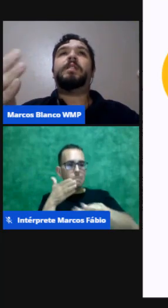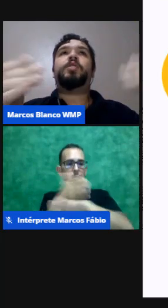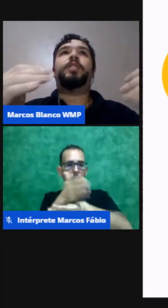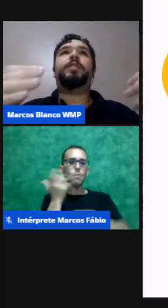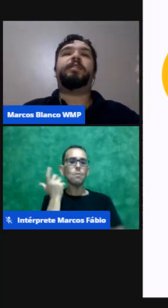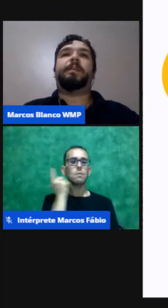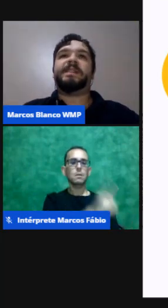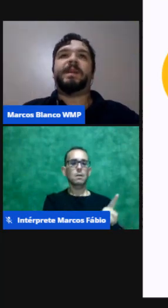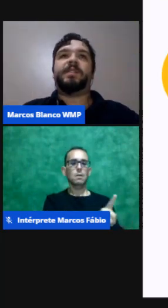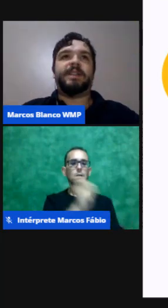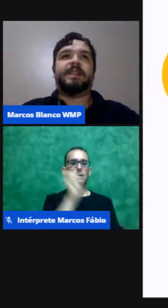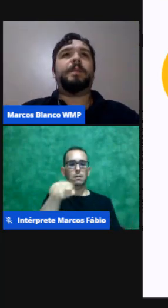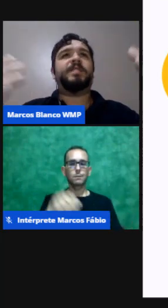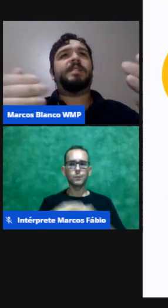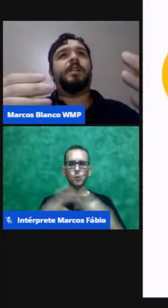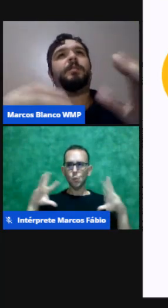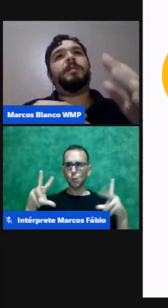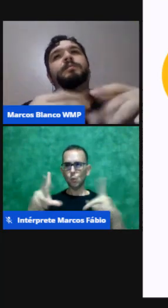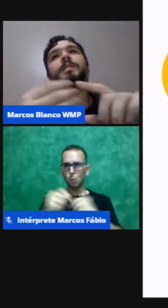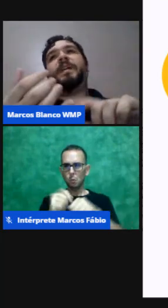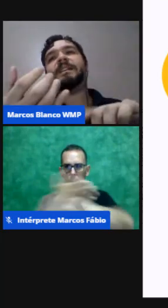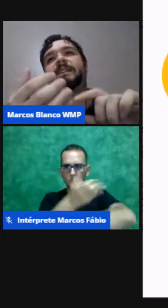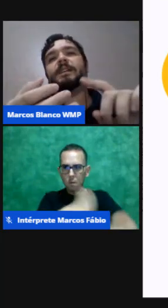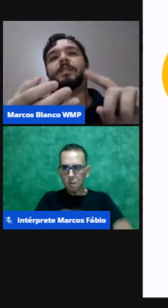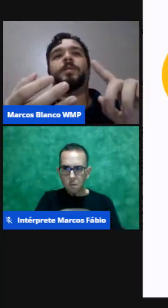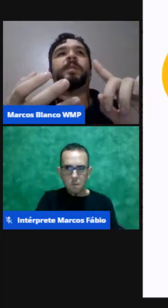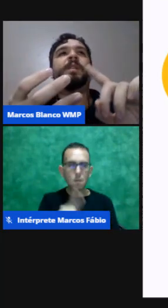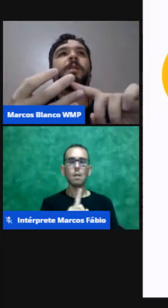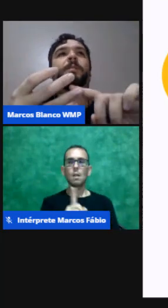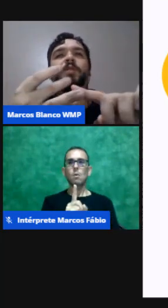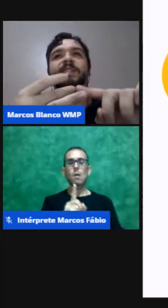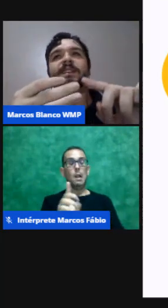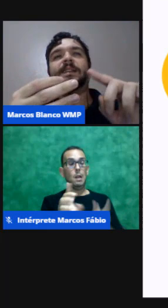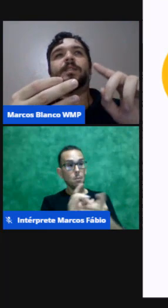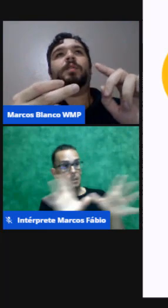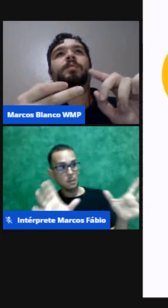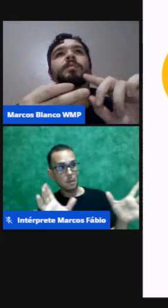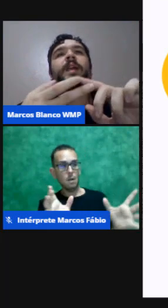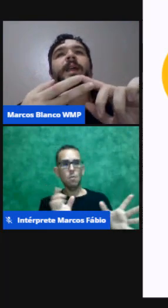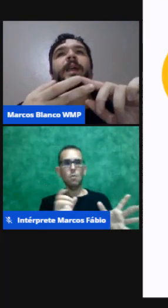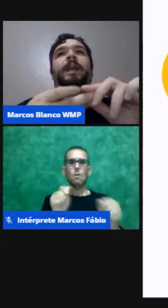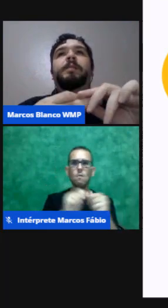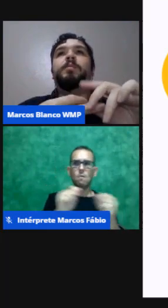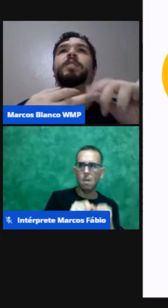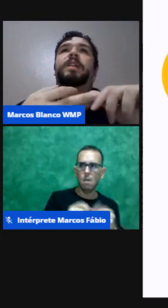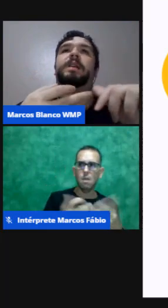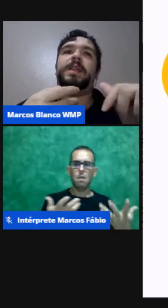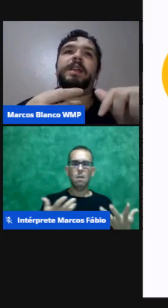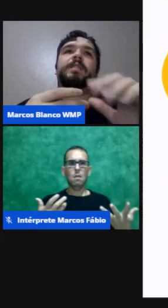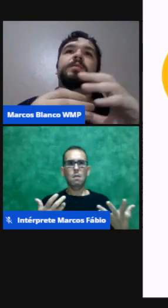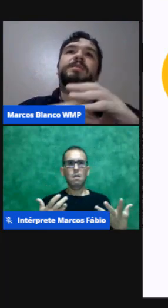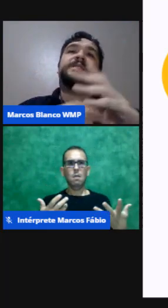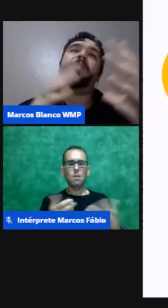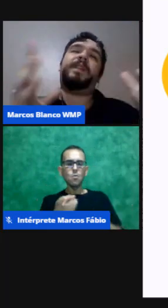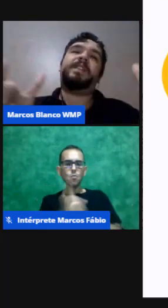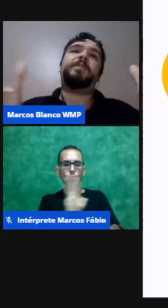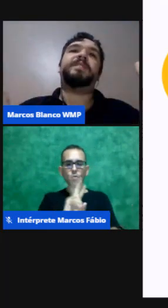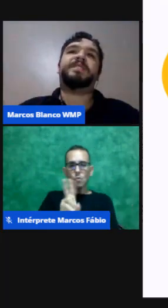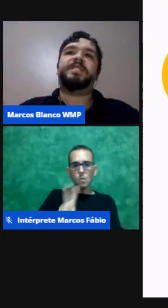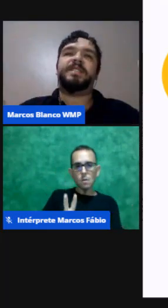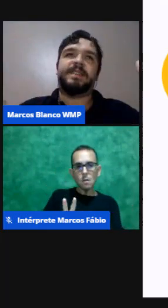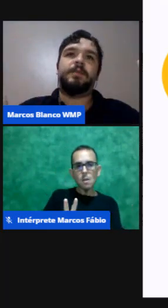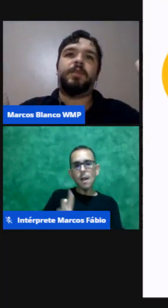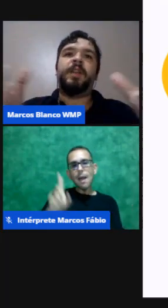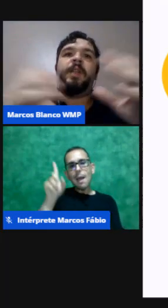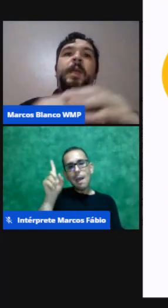ocorra. Todo mundo vai participar de todas as etapas? Não. Liberação, produção, monitoramento, são